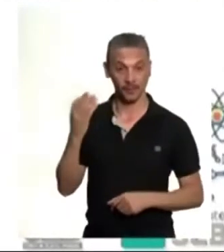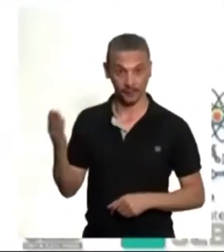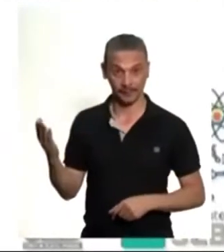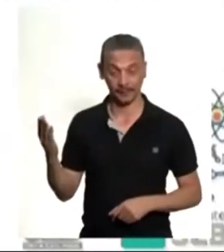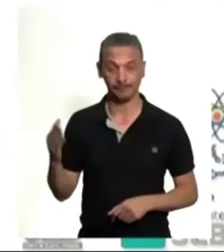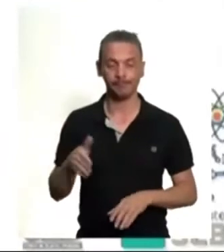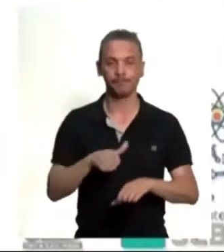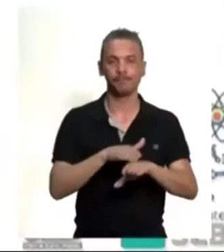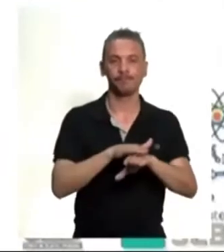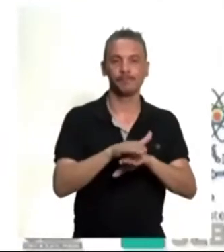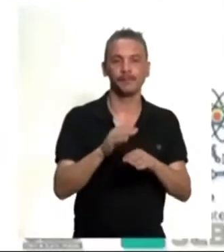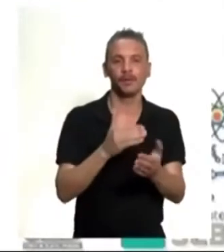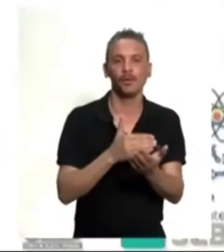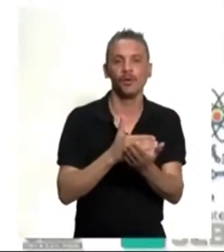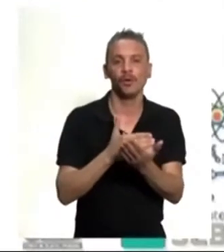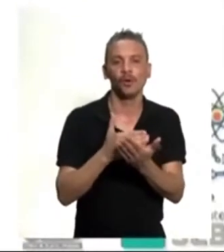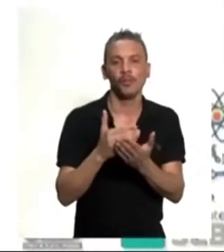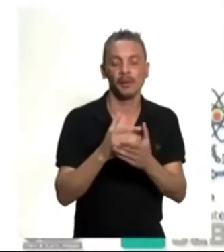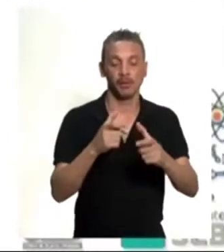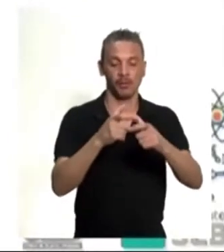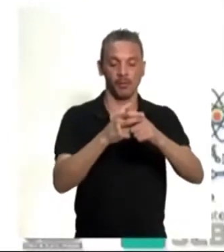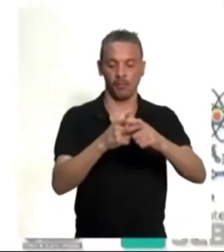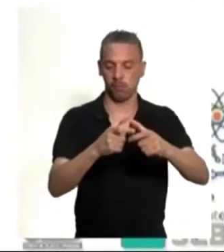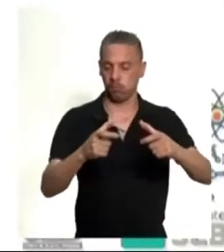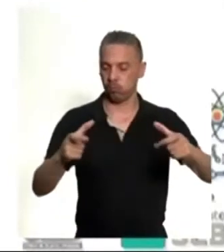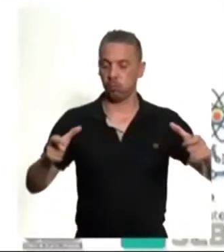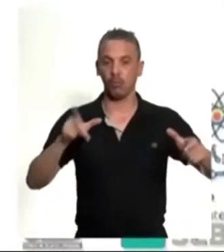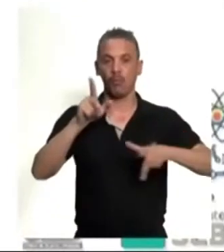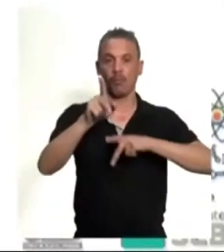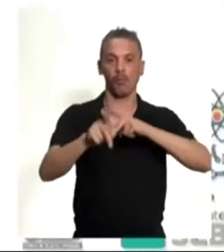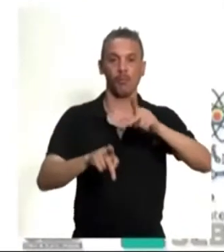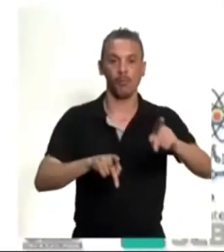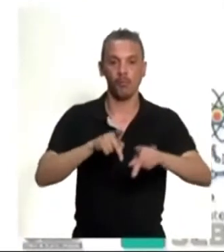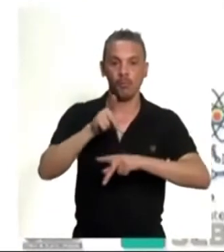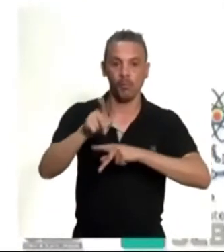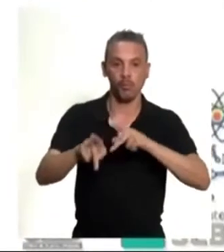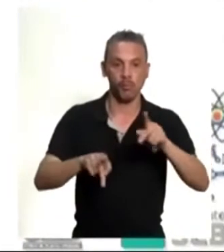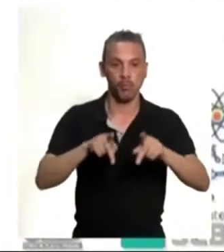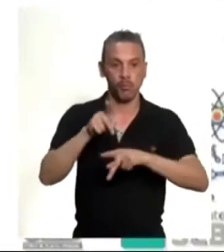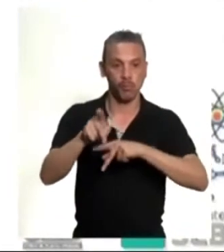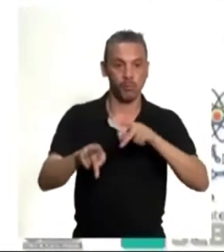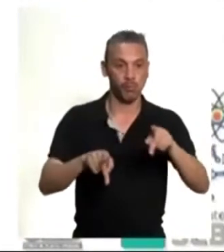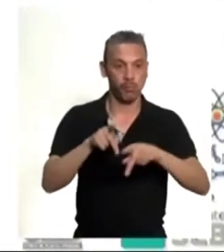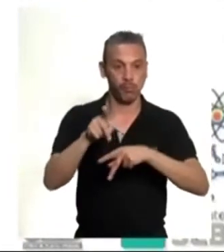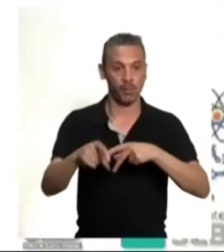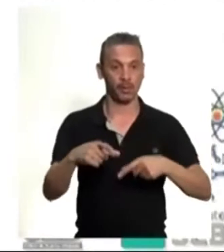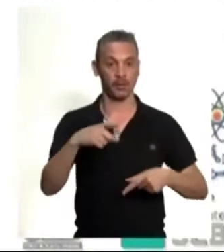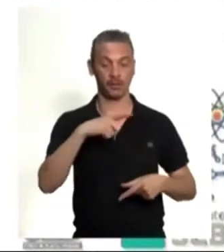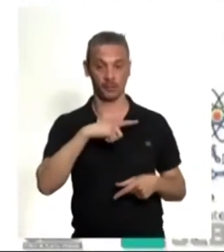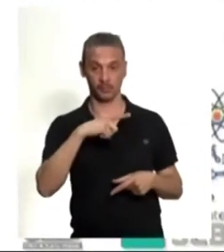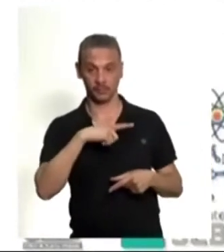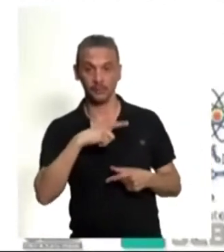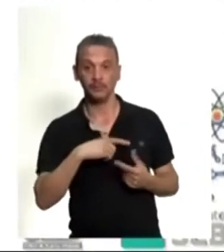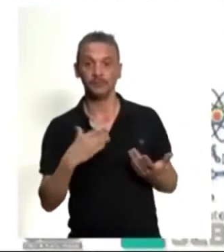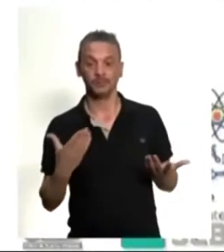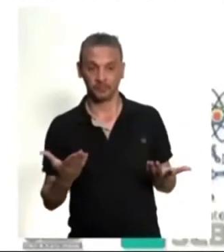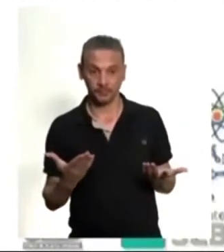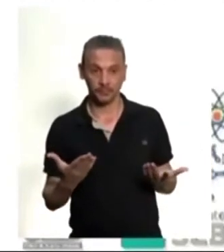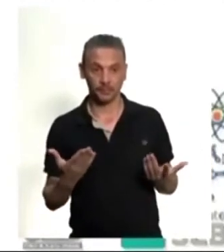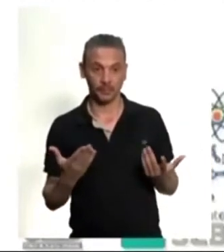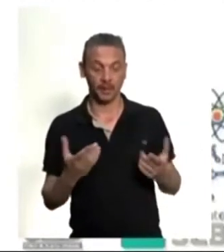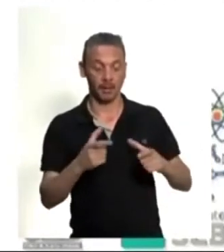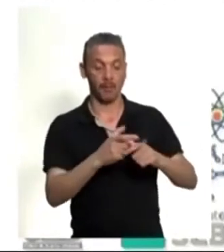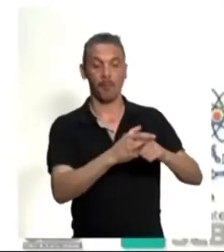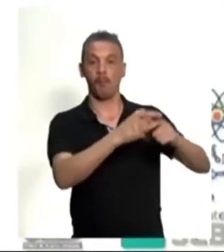urbanização ocorreu quando o crescimento da população urbana a urbanização ocorre quando o crescimento da